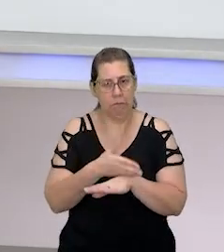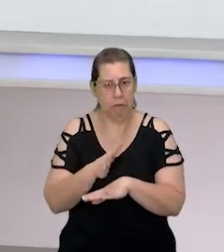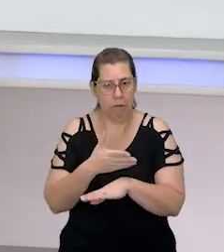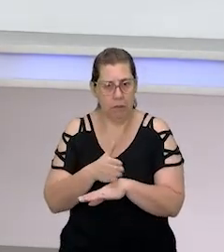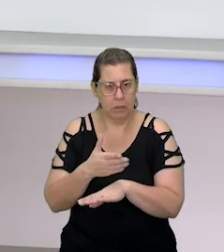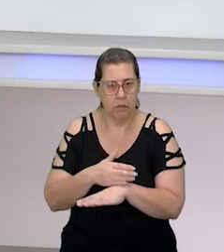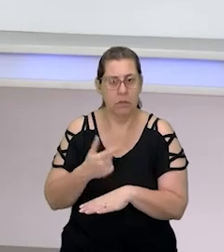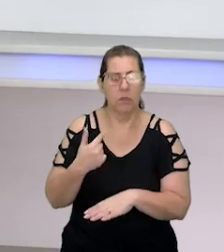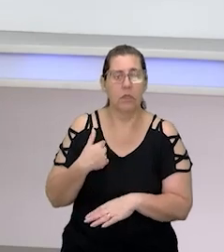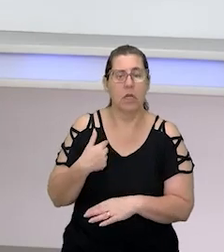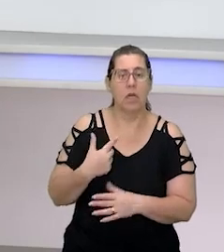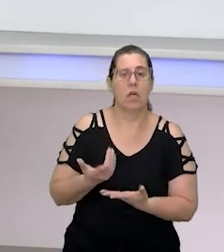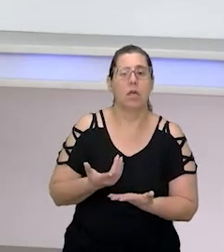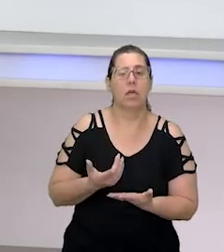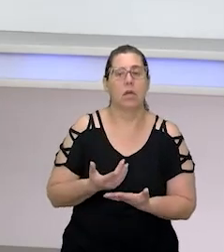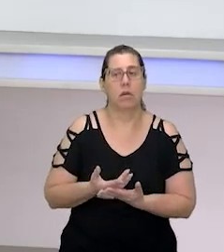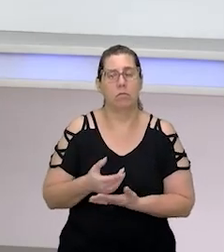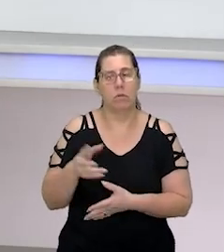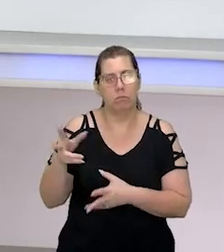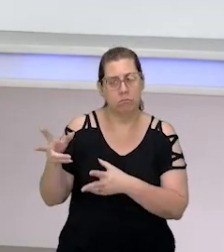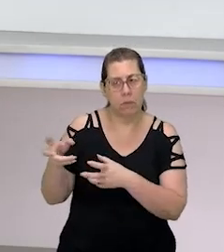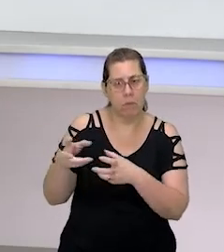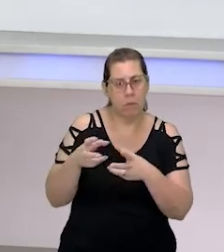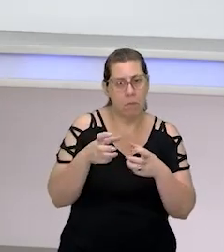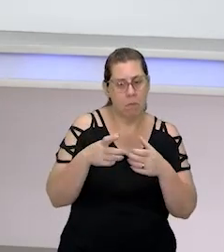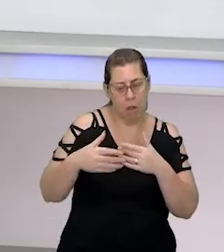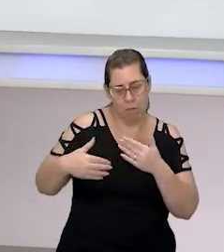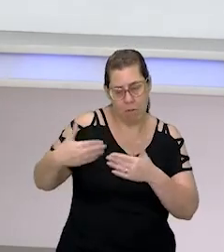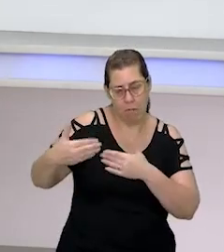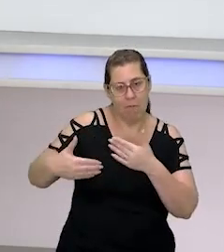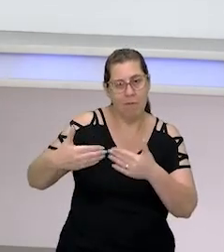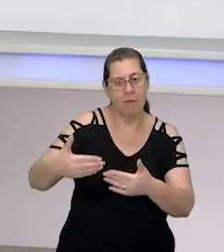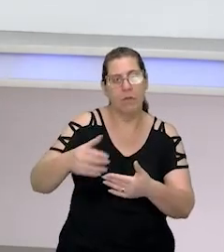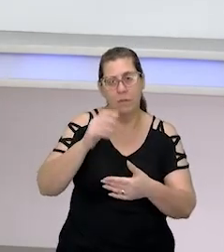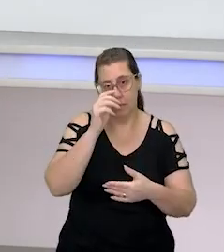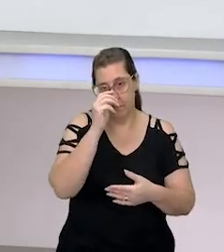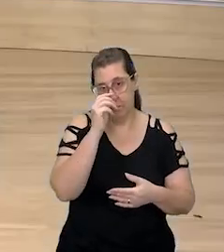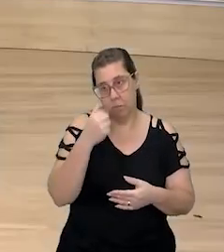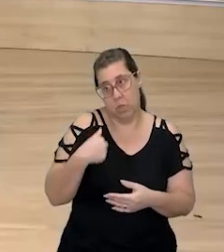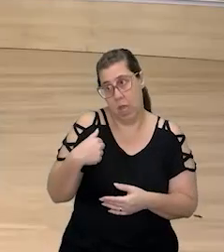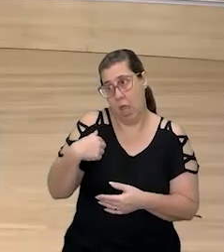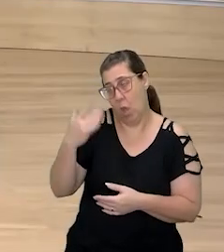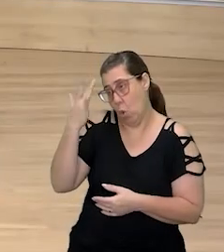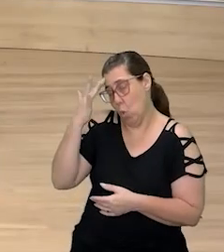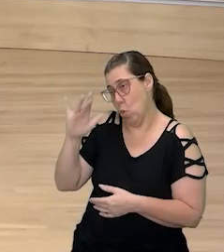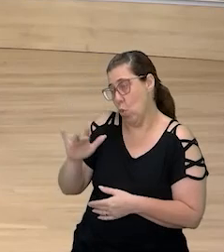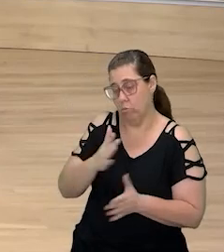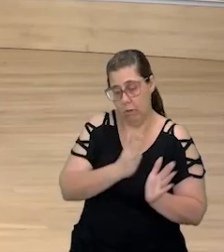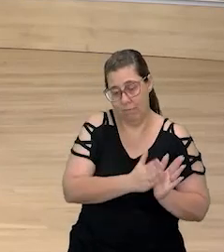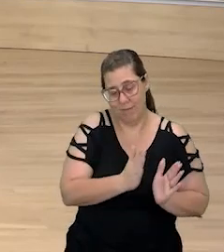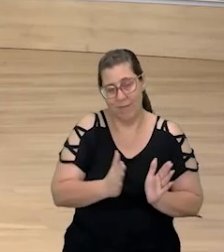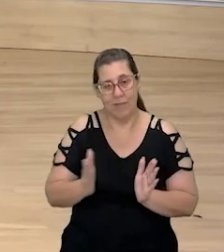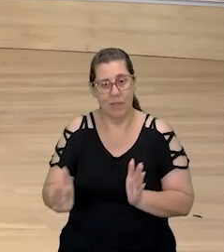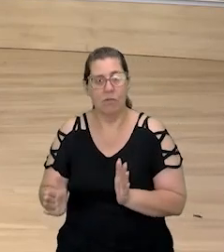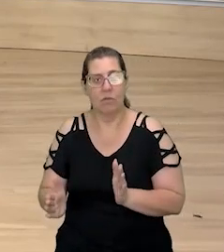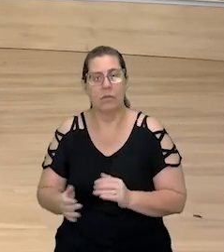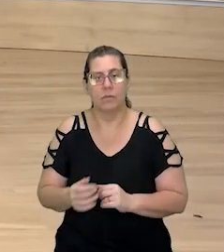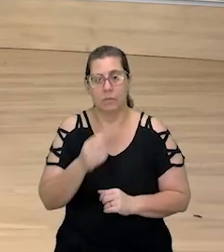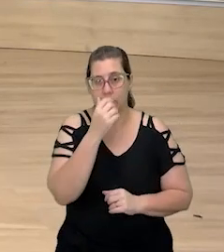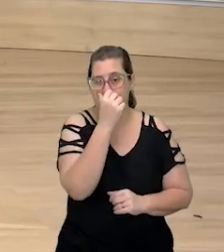movimento e eu vou pegando aí a sequência, porque Sim. até então eu não sei toda a sequência dos movimentos. Eu vou deixar